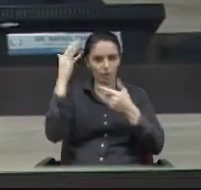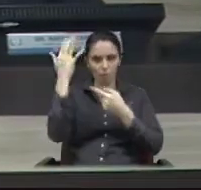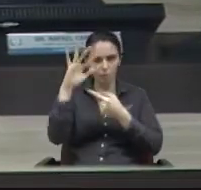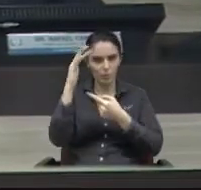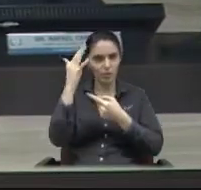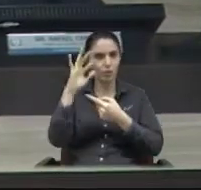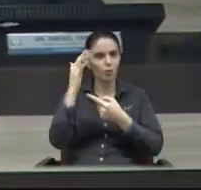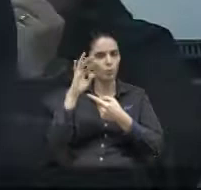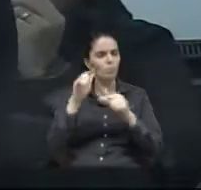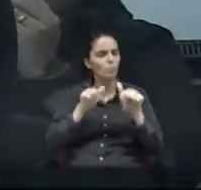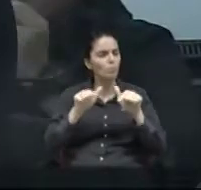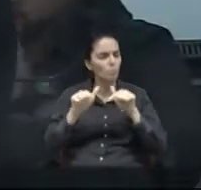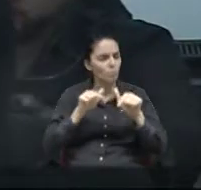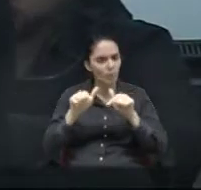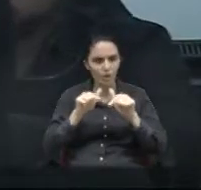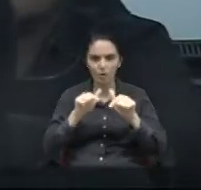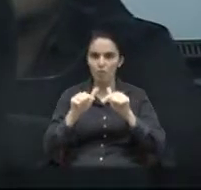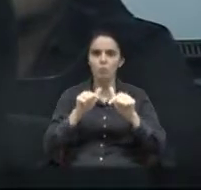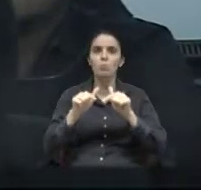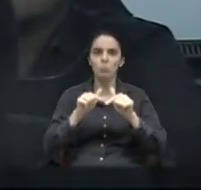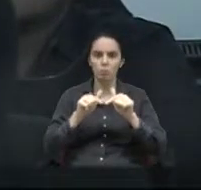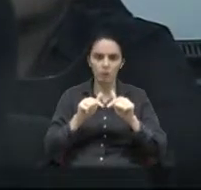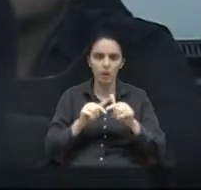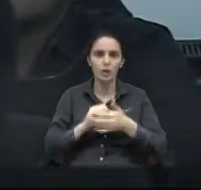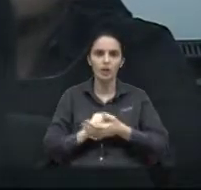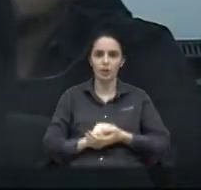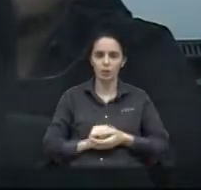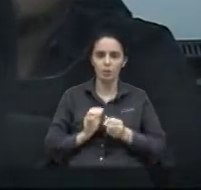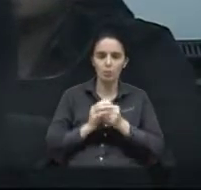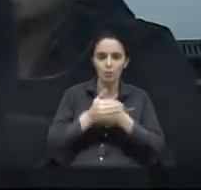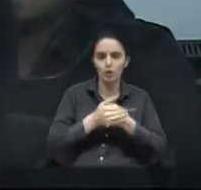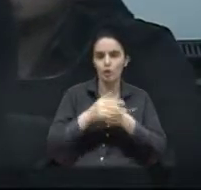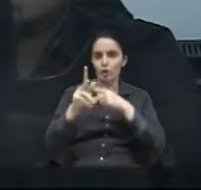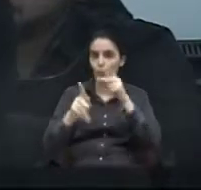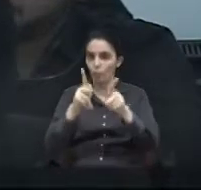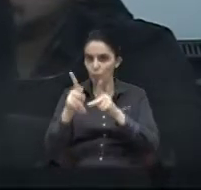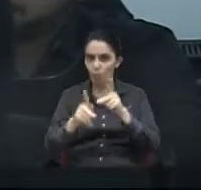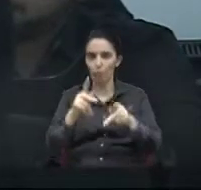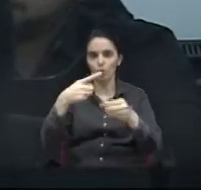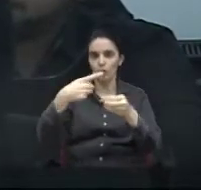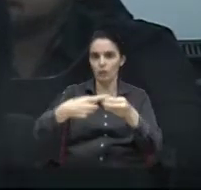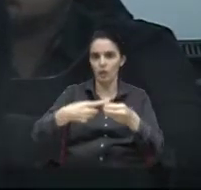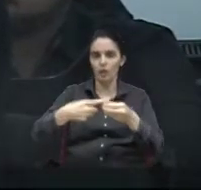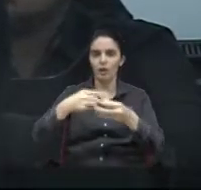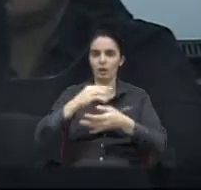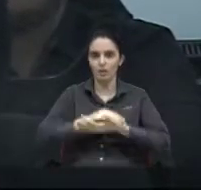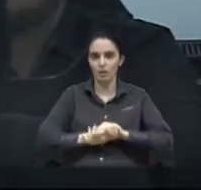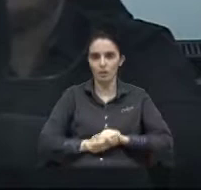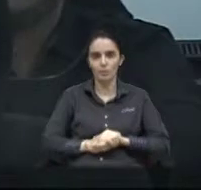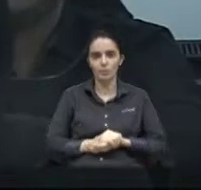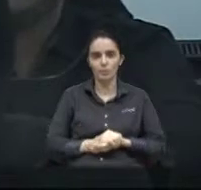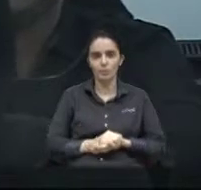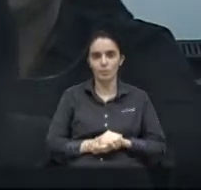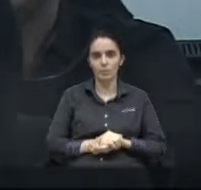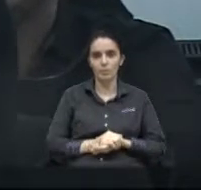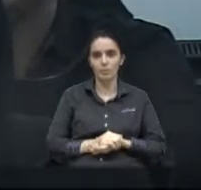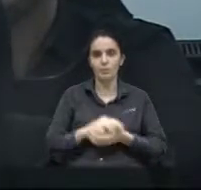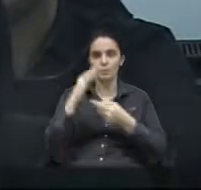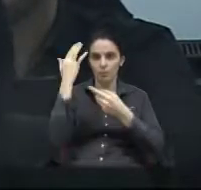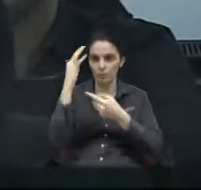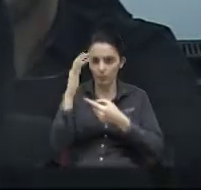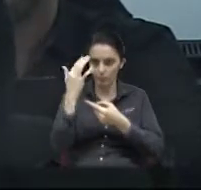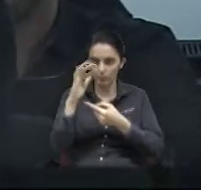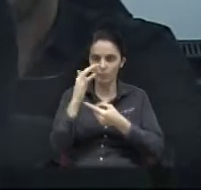pelo trabalho que vocês fazem em princesa população de nossa cidade parabenizar e